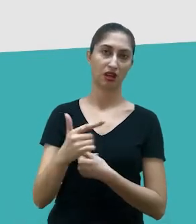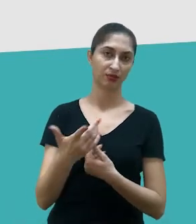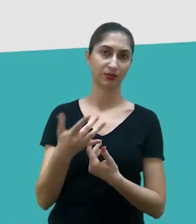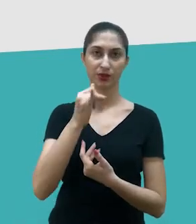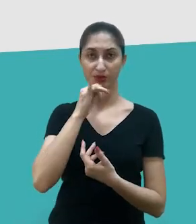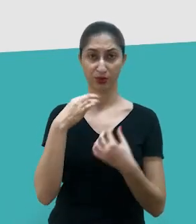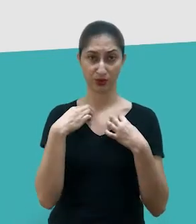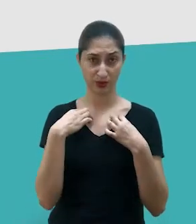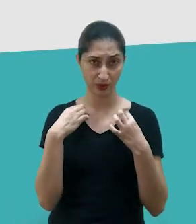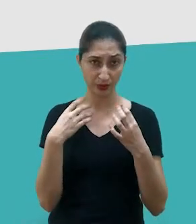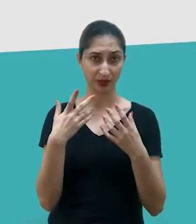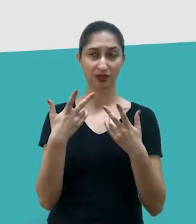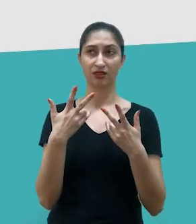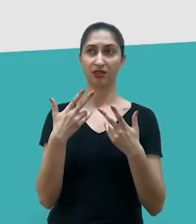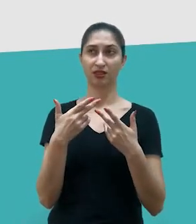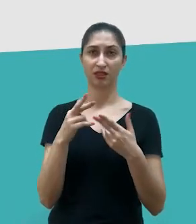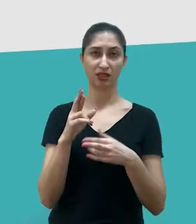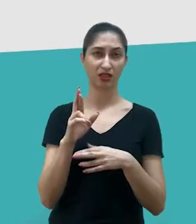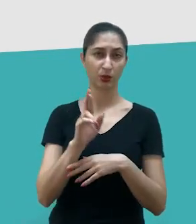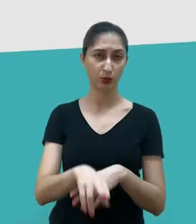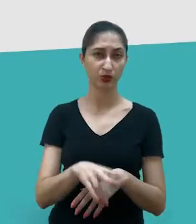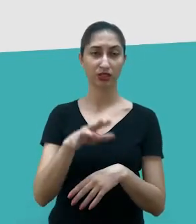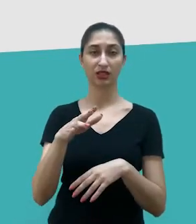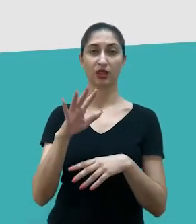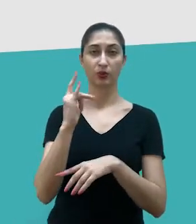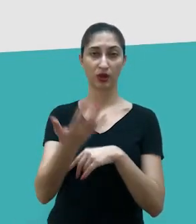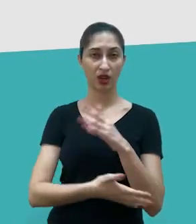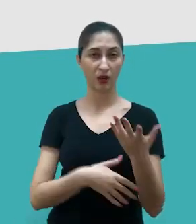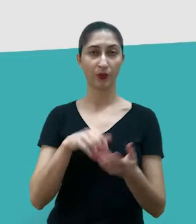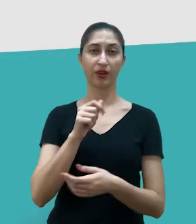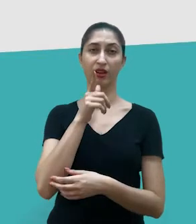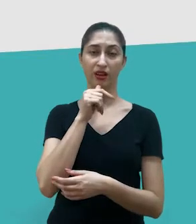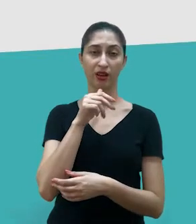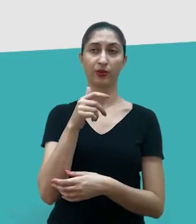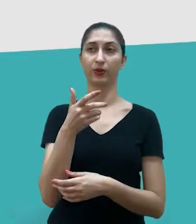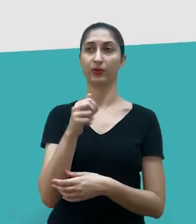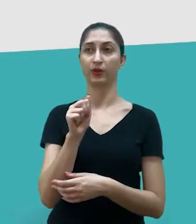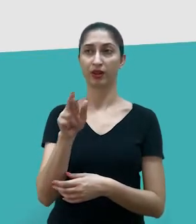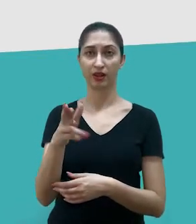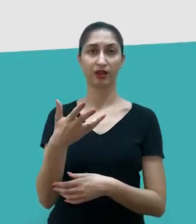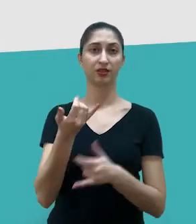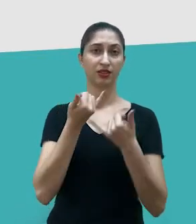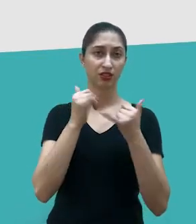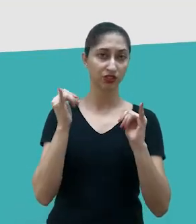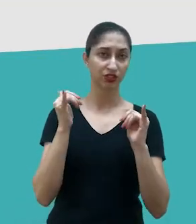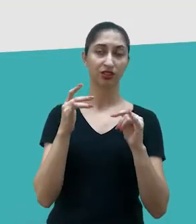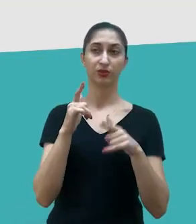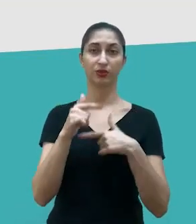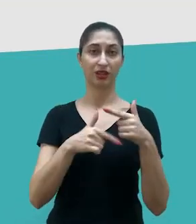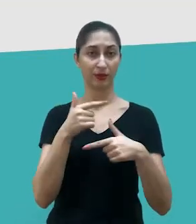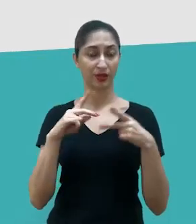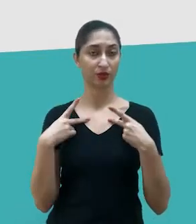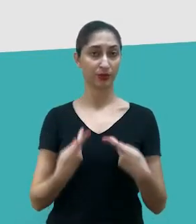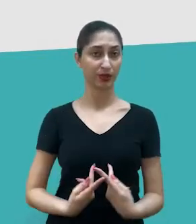caso das roupas, os recursos naturais, a água, o ar, a energia, o trabalho humano